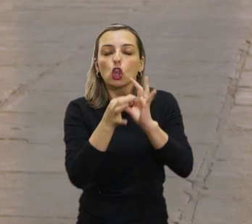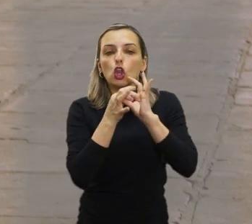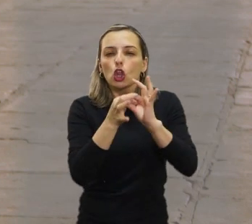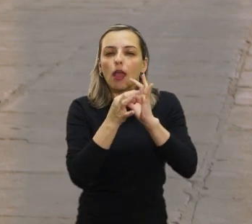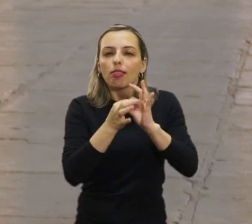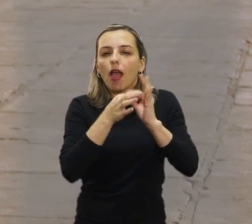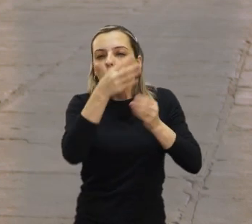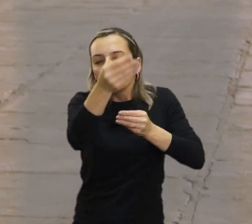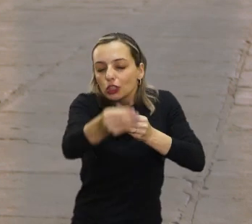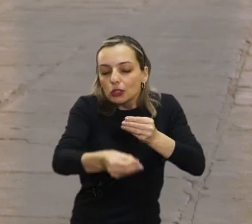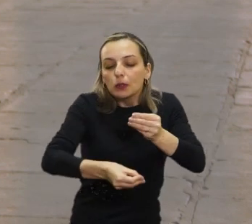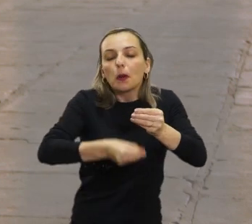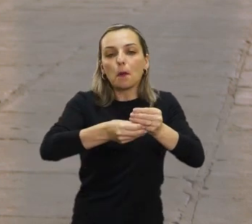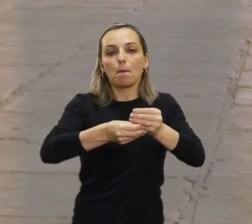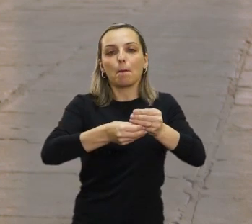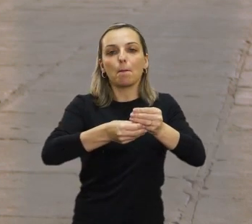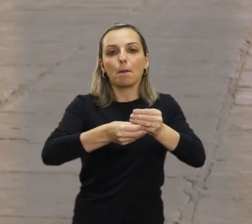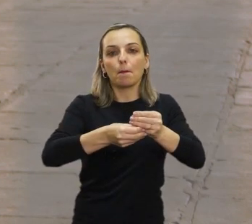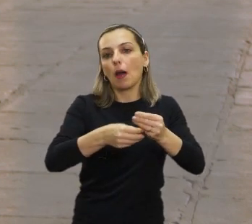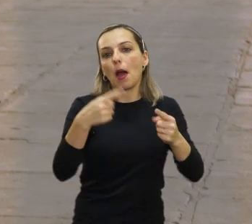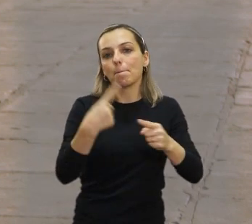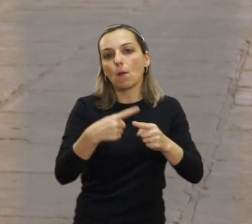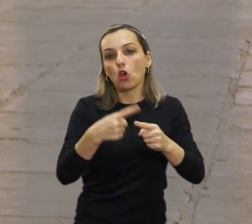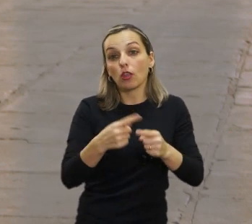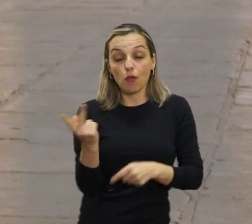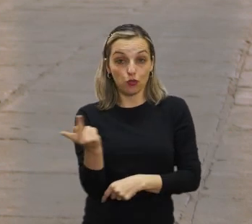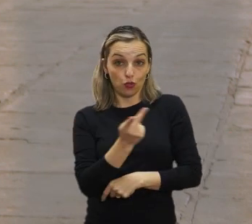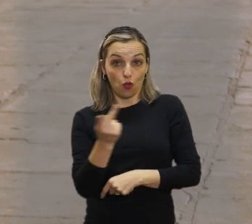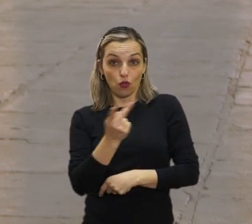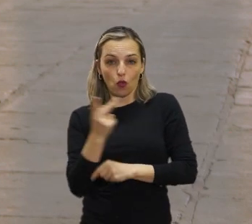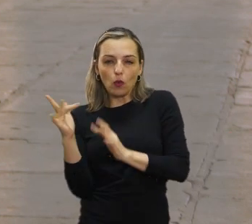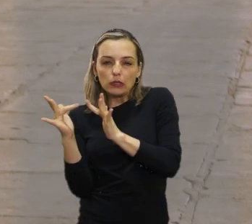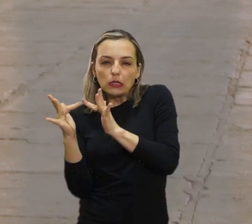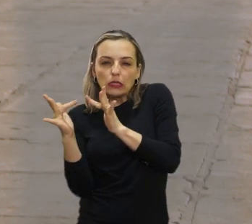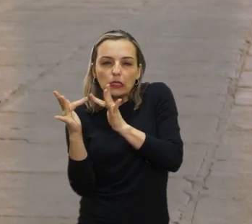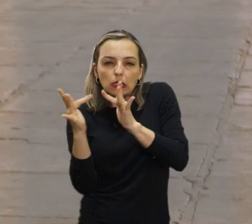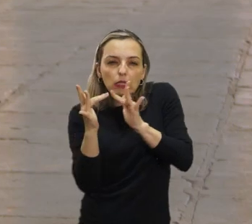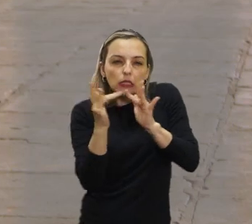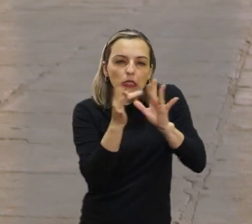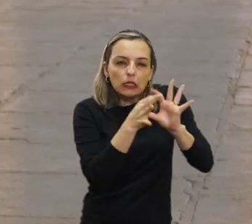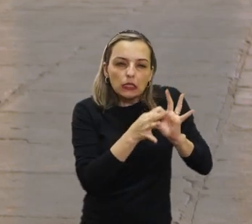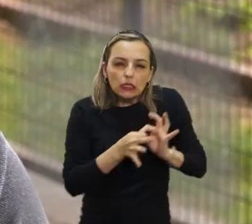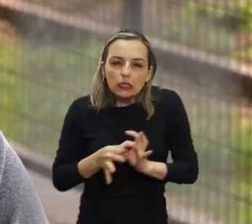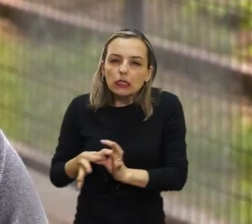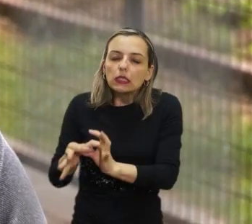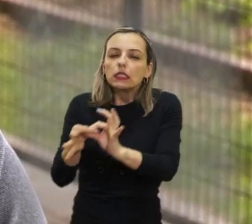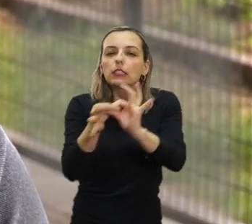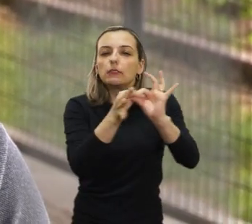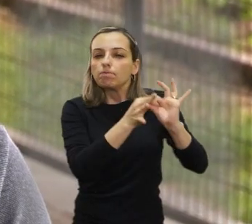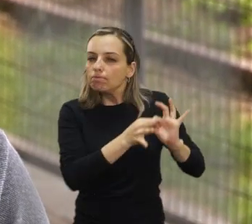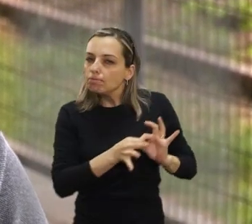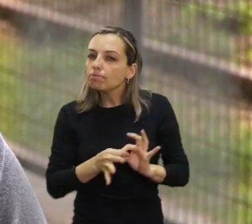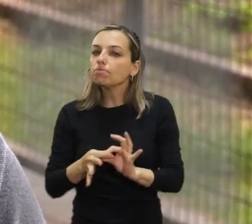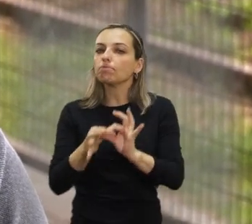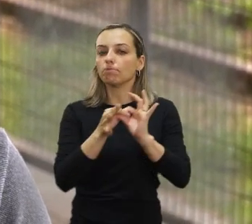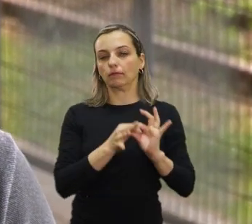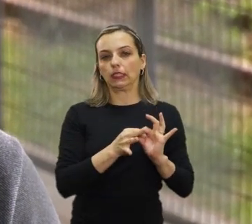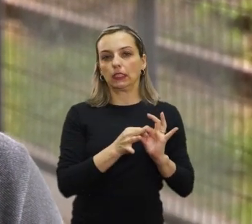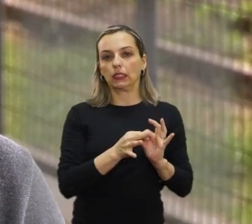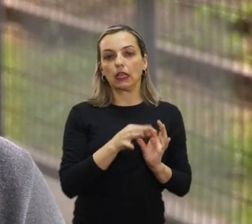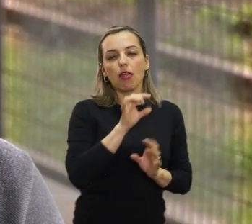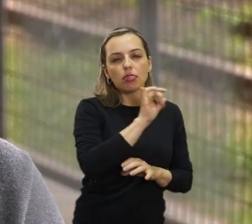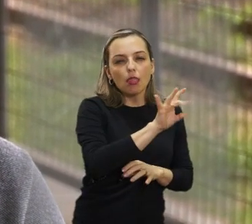da fotografia, eu acho que veio esse outro lado da ilustração, veio somar, assim, acho que uma coisa tem somado muito com a outra. São